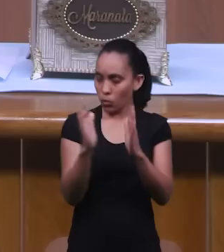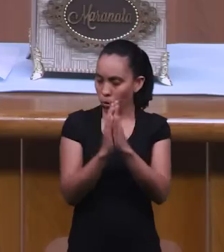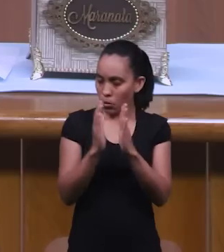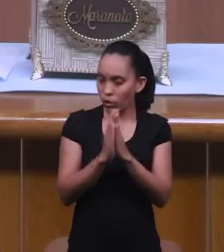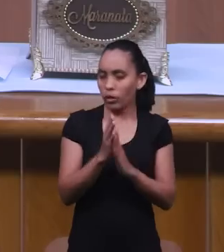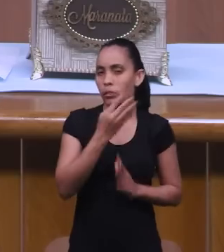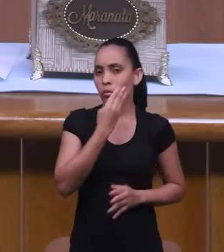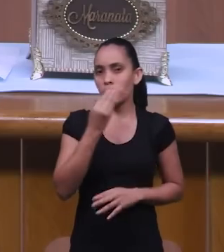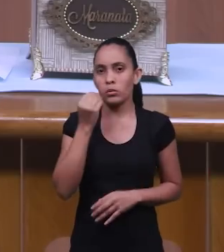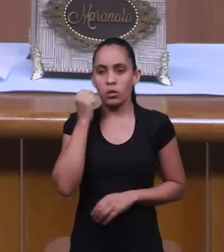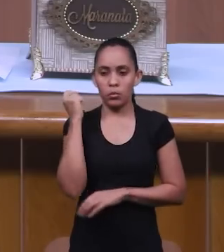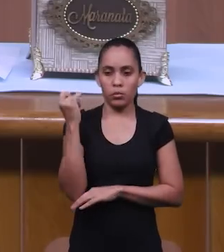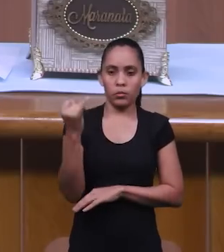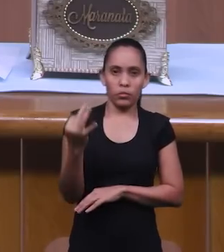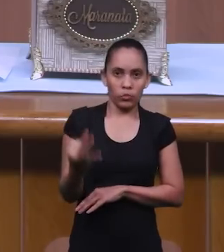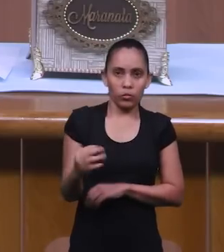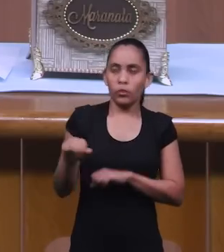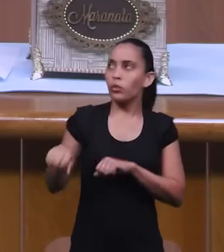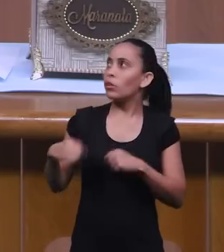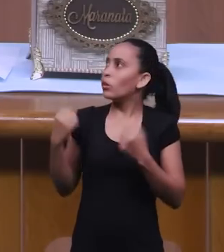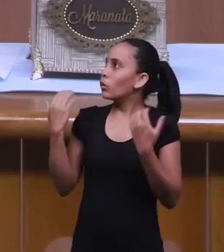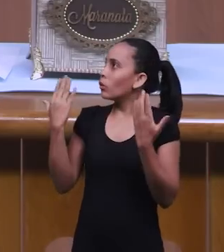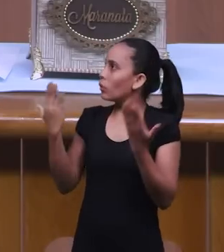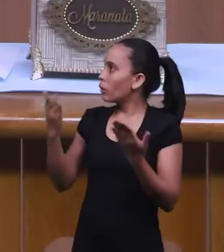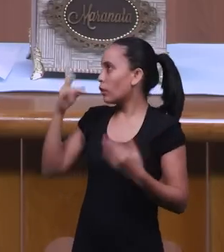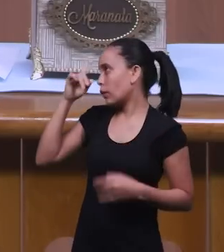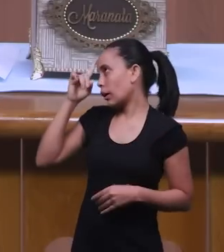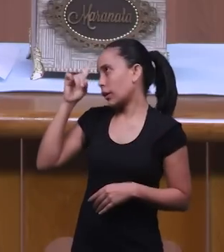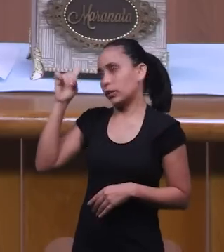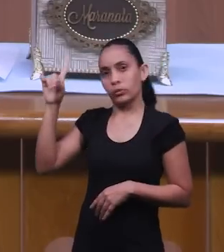madrugando, jejuando e ofertando também.